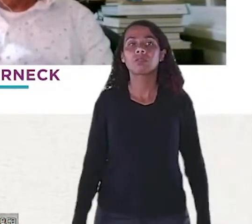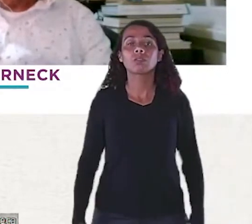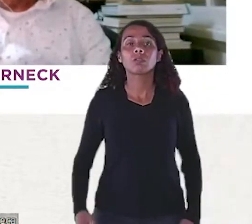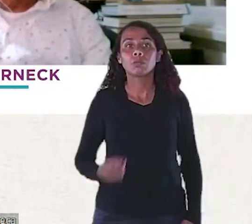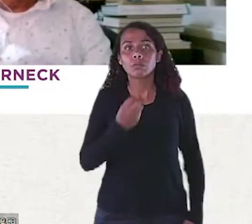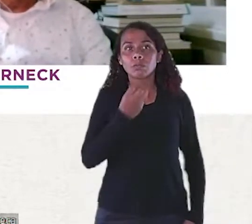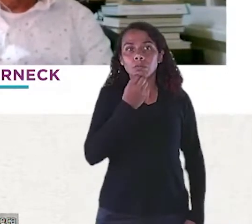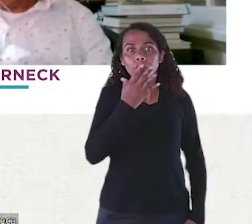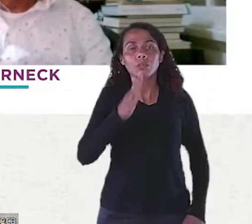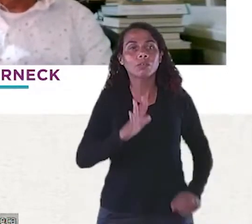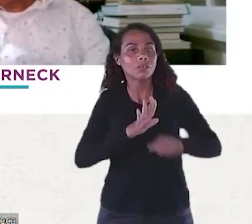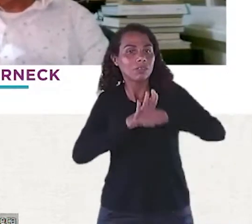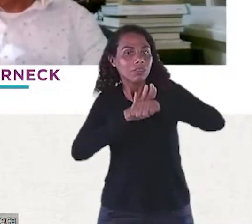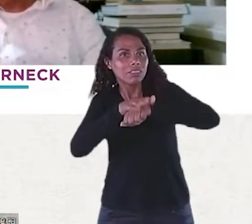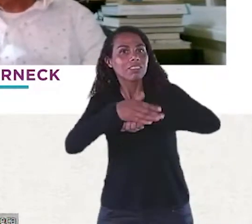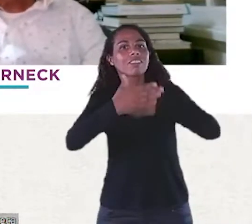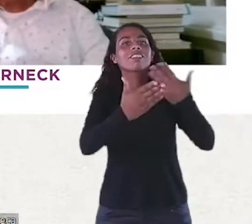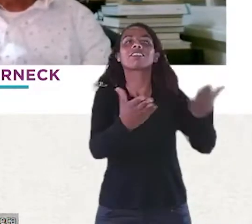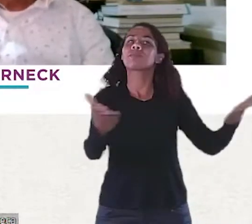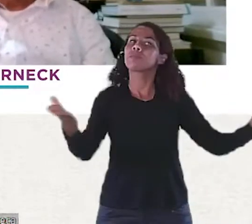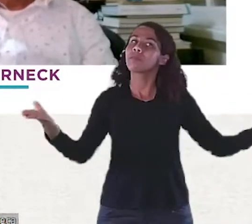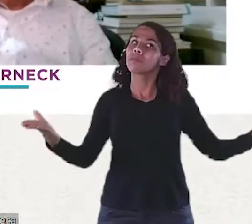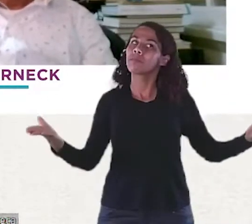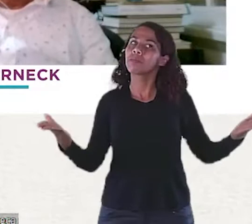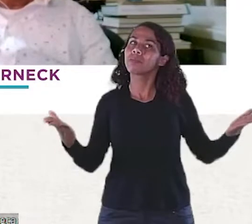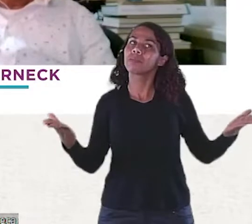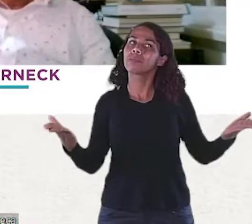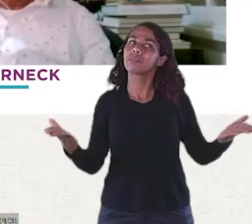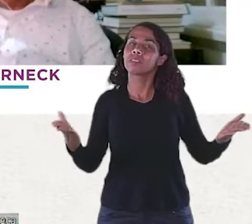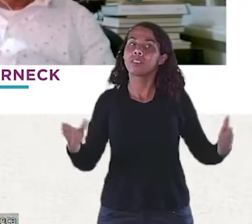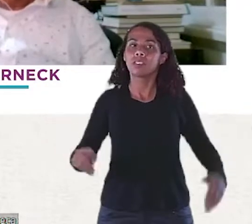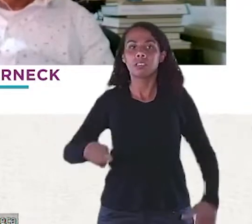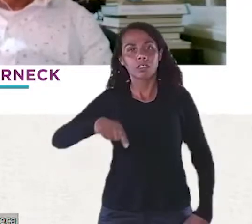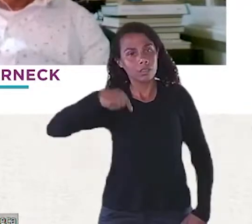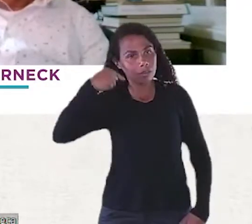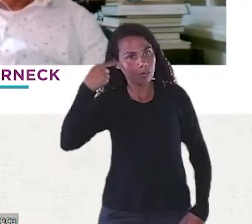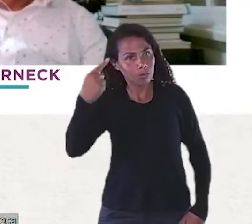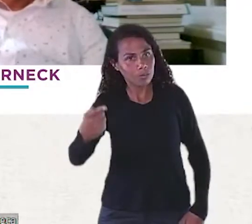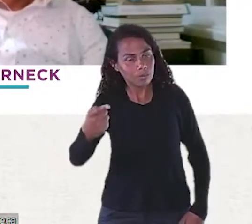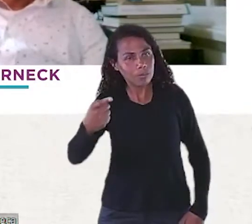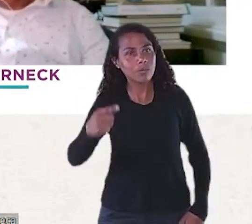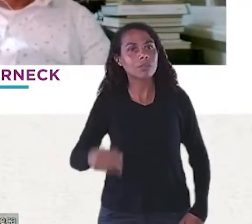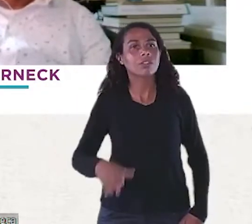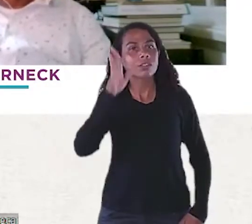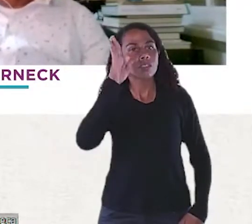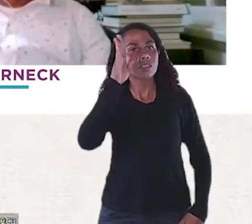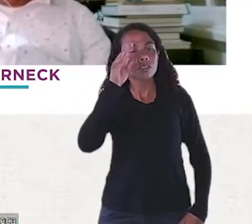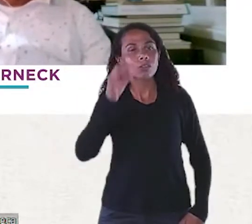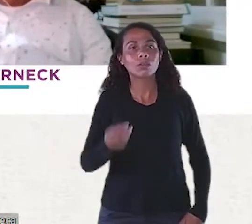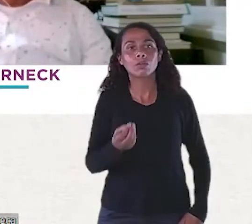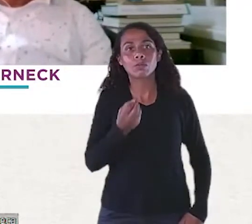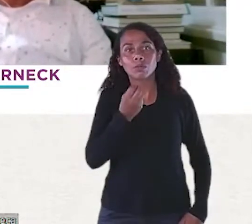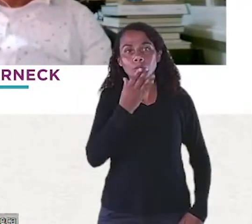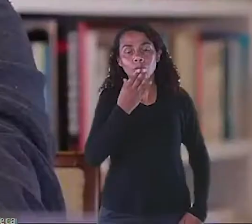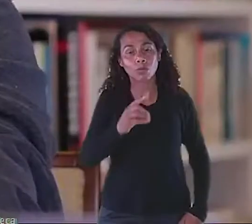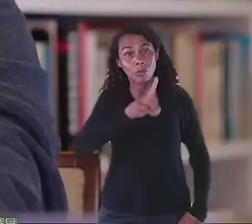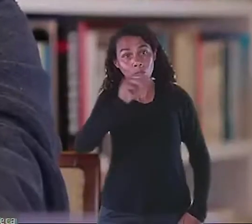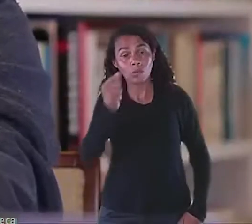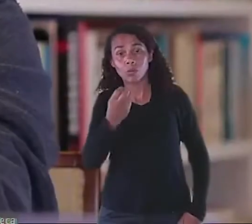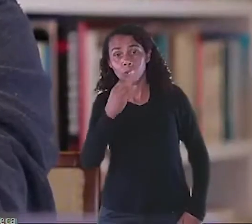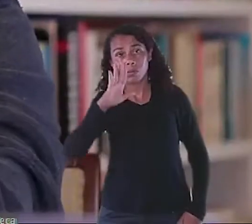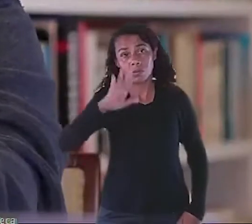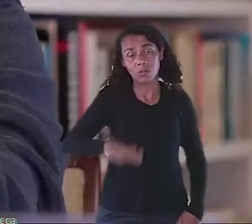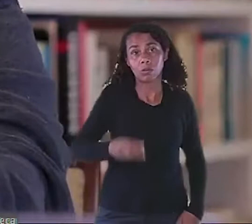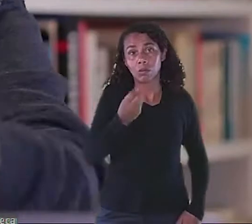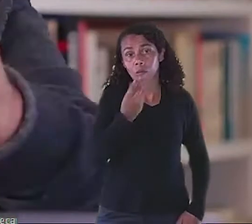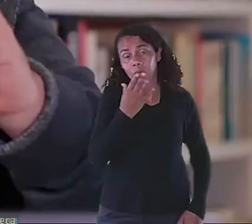assistindo nesse momento. Bom dia, boa tarde para quem assistir essa live depois. Meu nome é Afonso Borges e eu faço o projeto Sempre um Papo